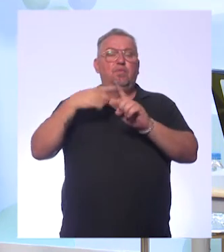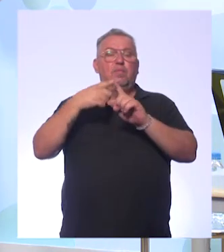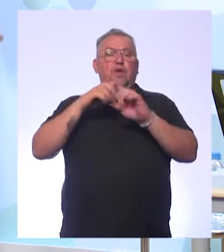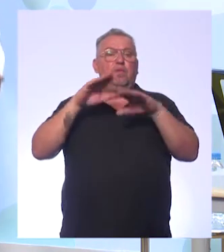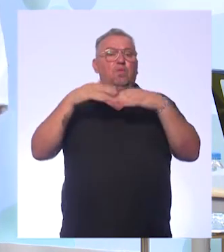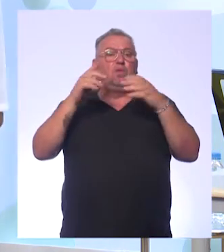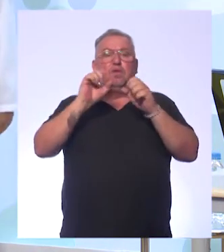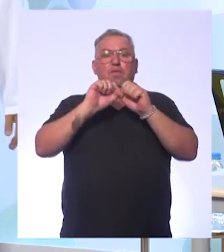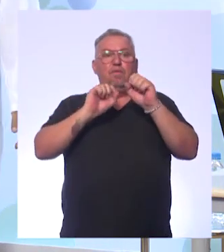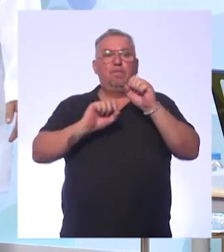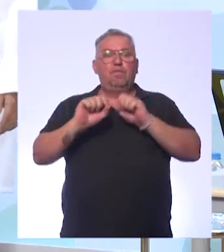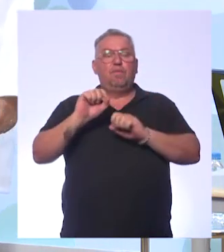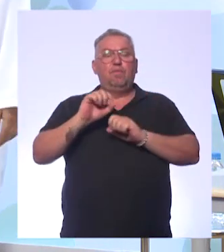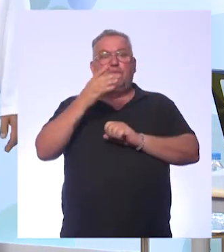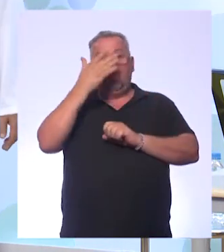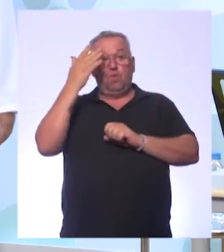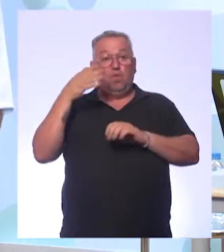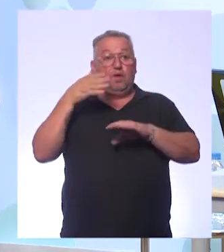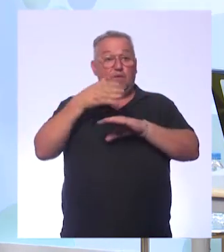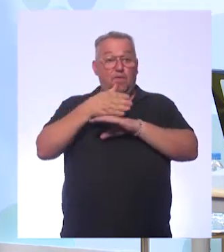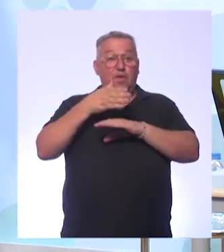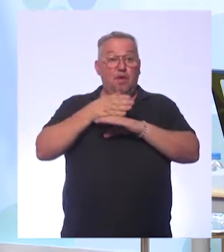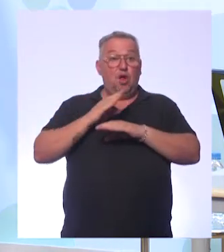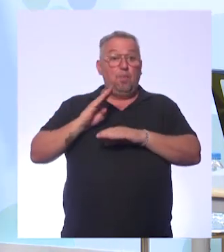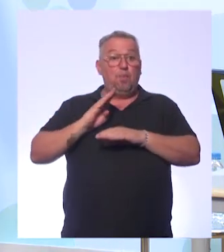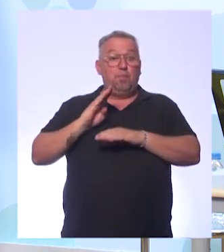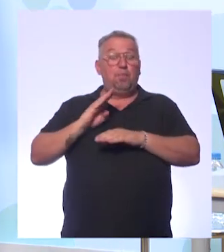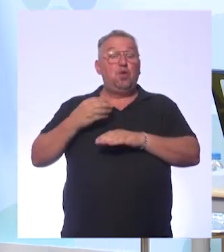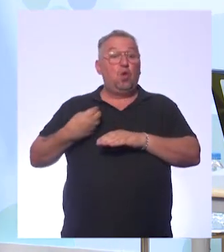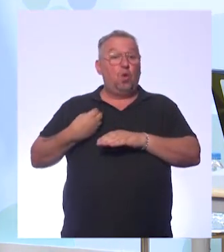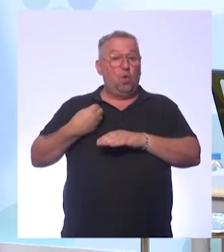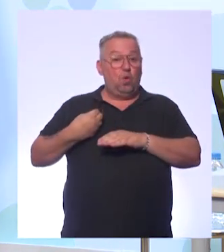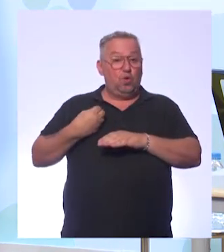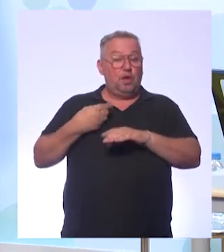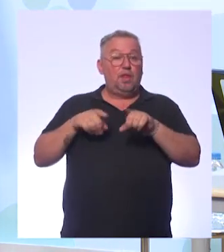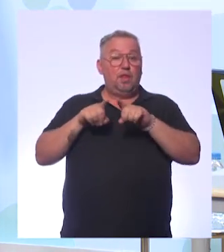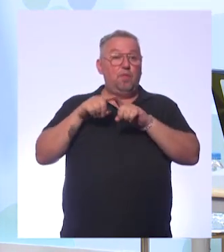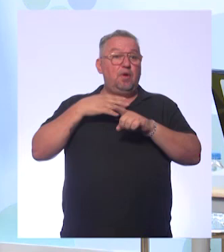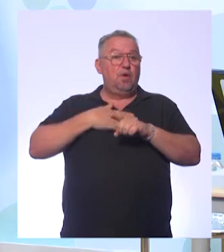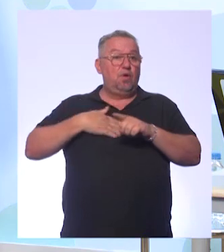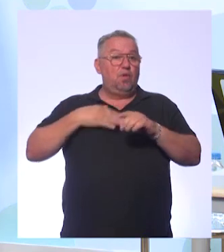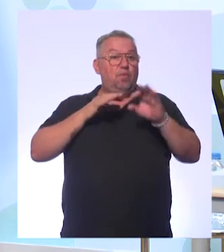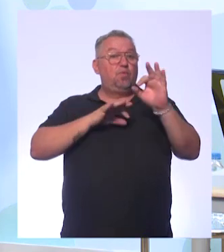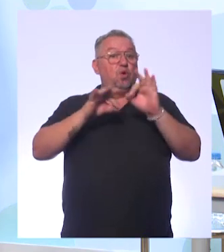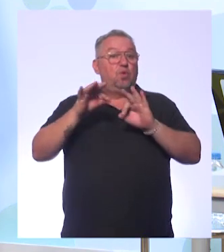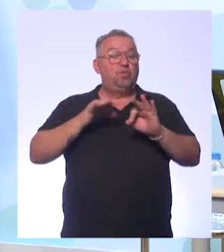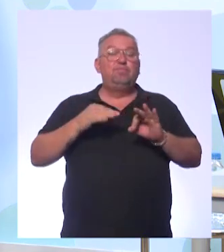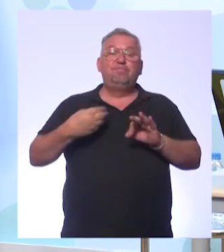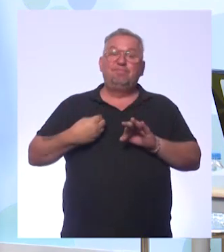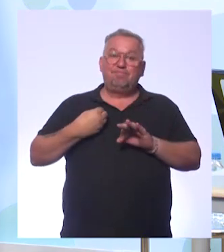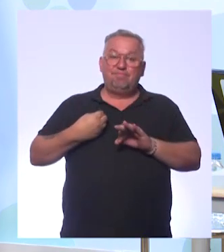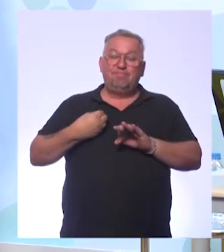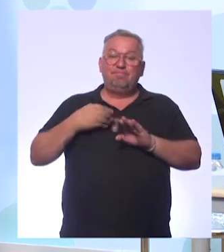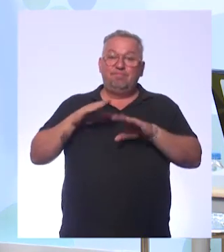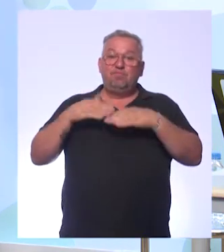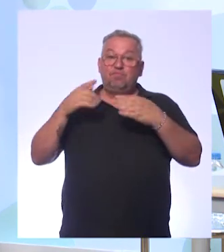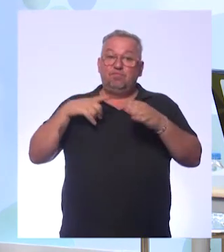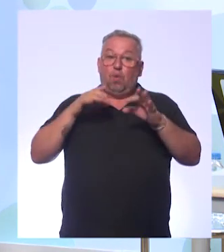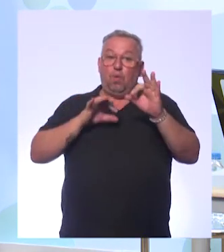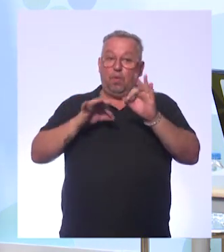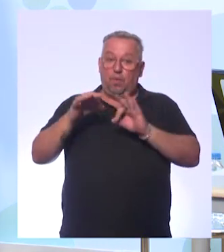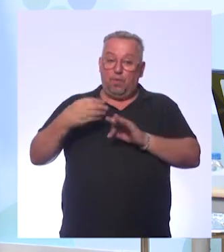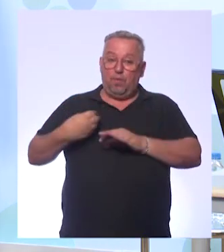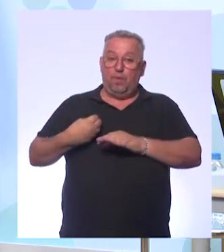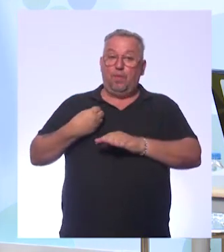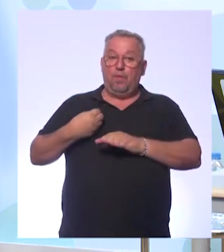você for, né, o pessoal que vai para a área de biológicas, e a gente gosta de falar de projeto de vida, né? Então, quem tem o projeto de